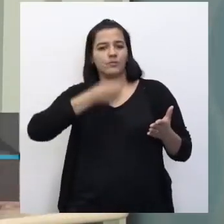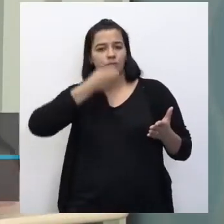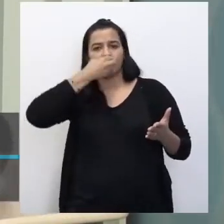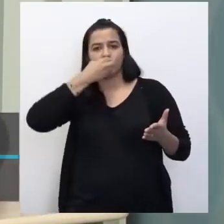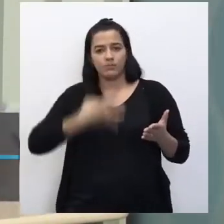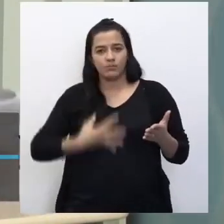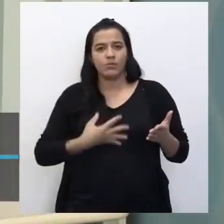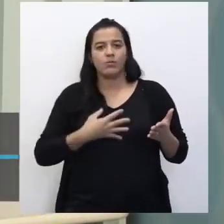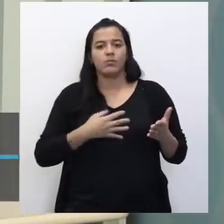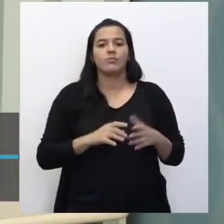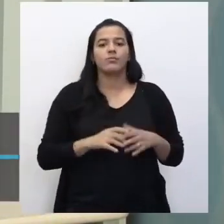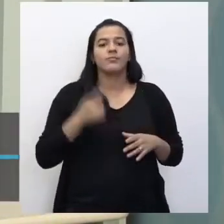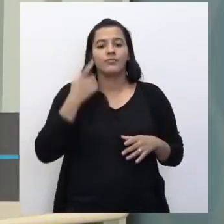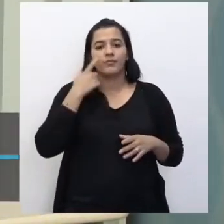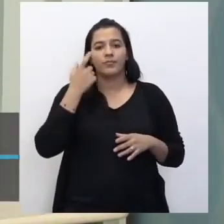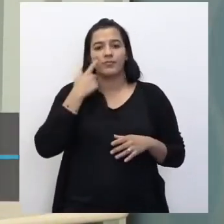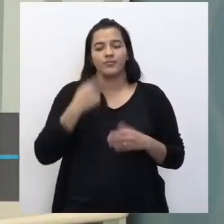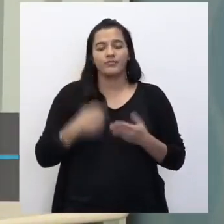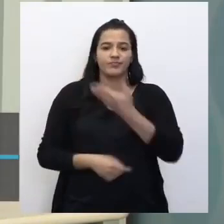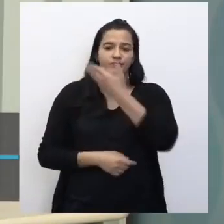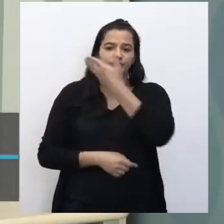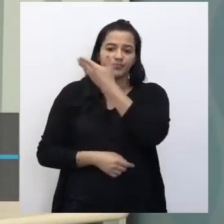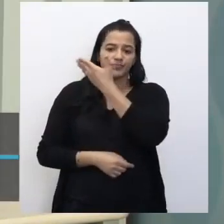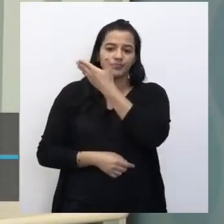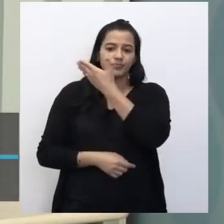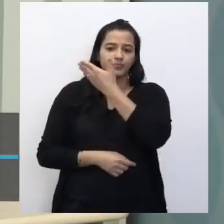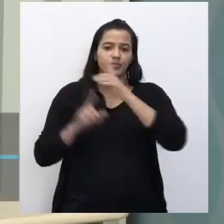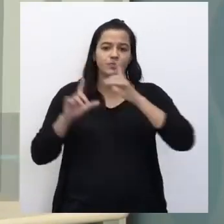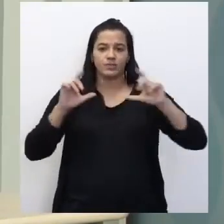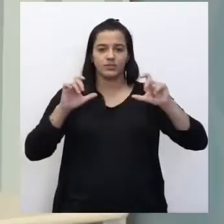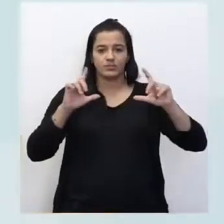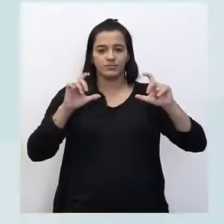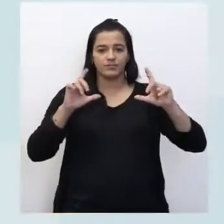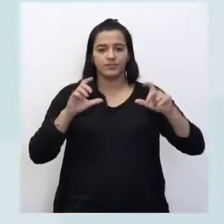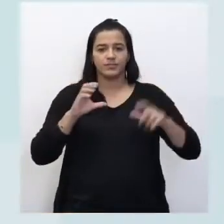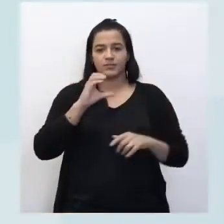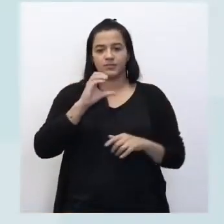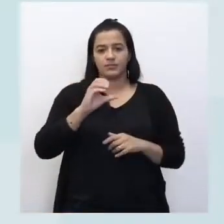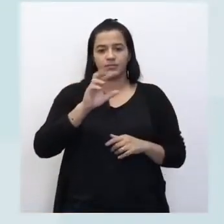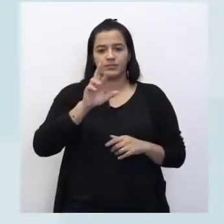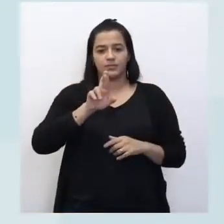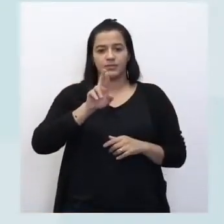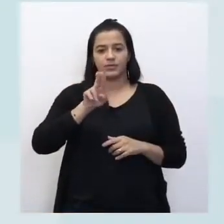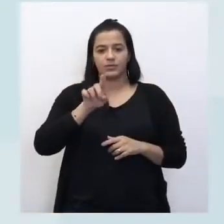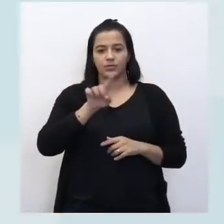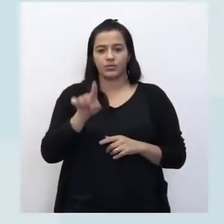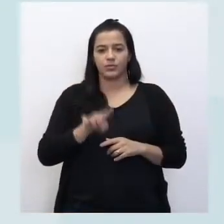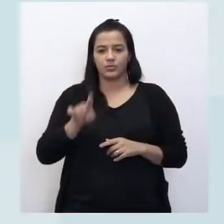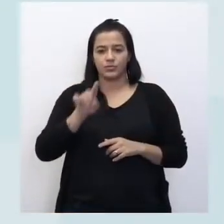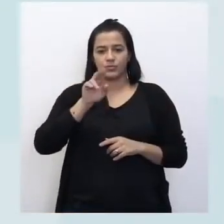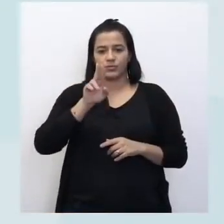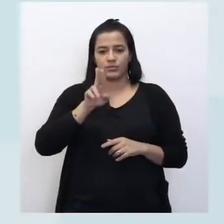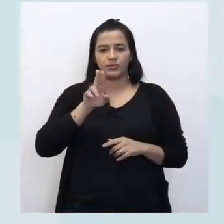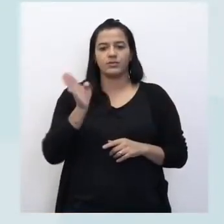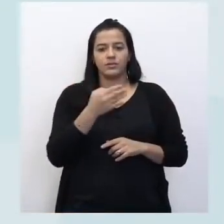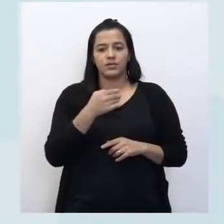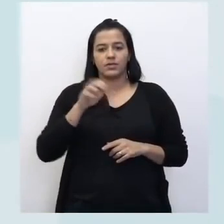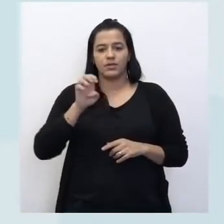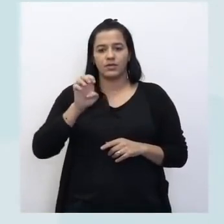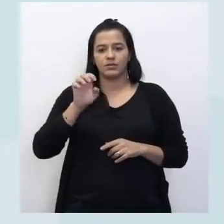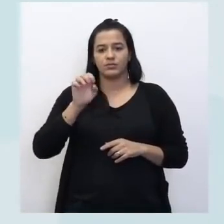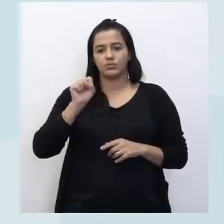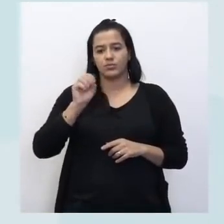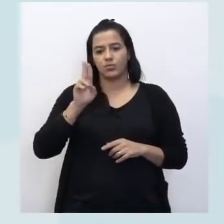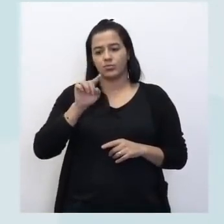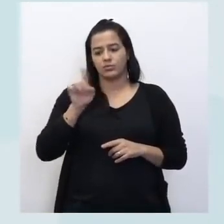para vocês a foto de Cruz e Souza. Foi um poeta brasileiro,